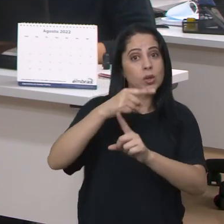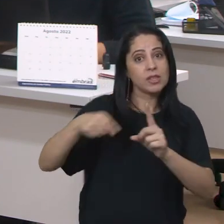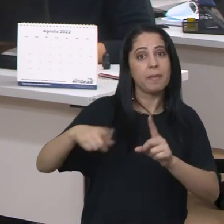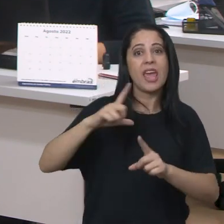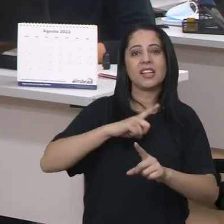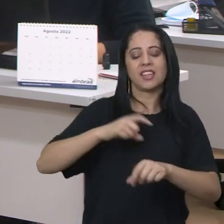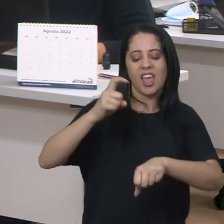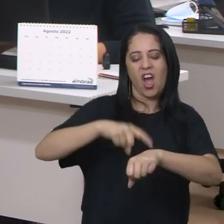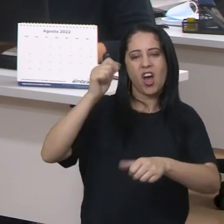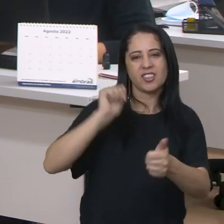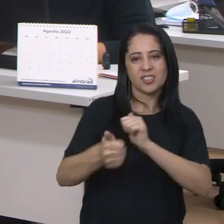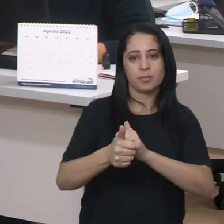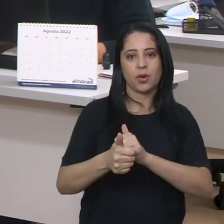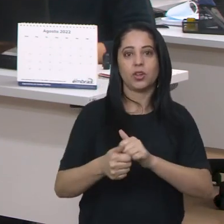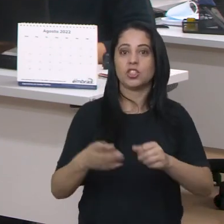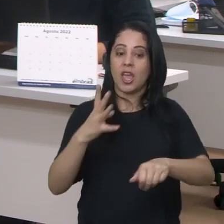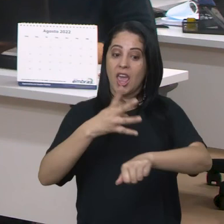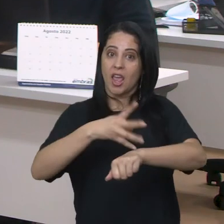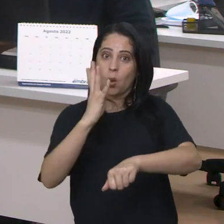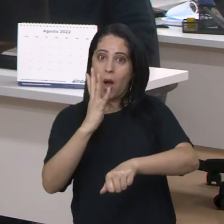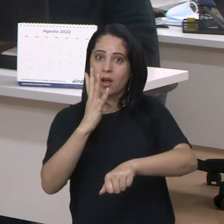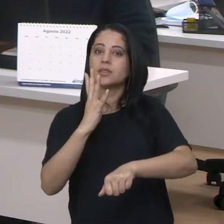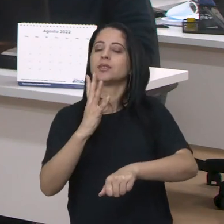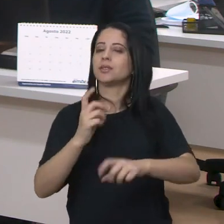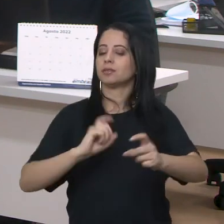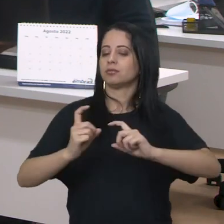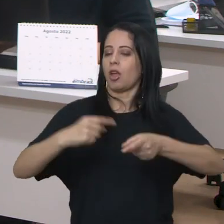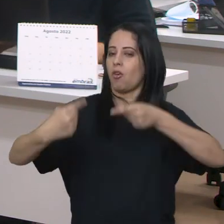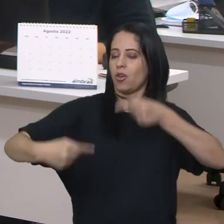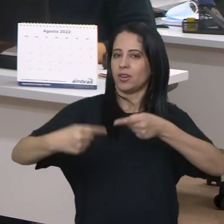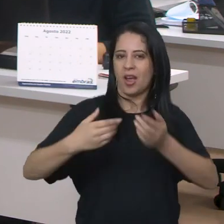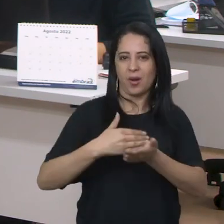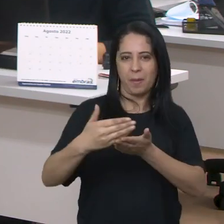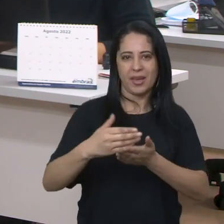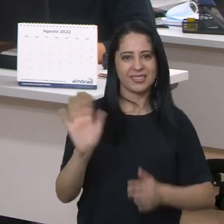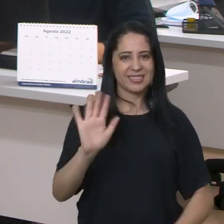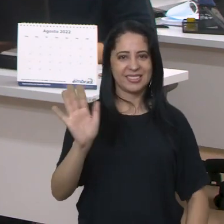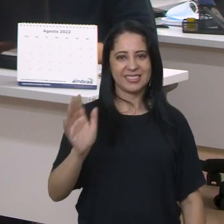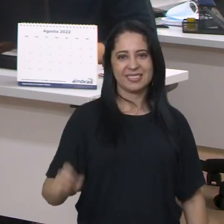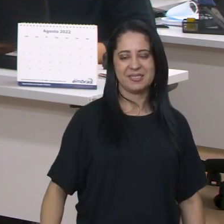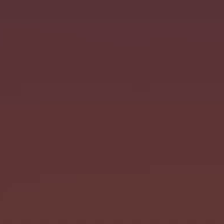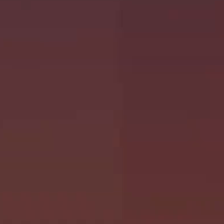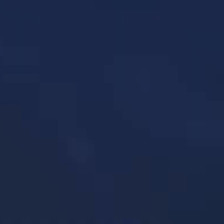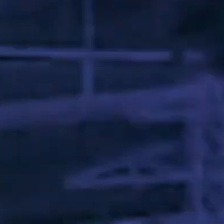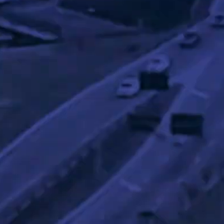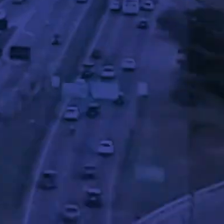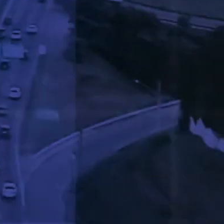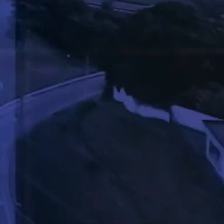2h30 da tarde tem Hora do Esporte e mais tarde às 4h, a sessão. Até mais!